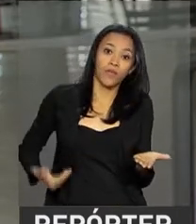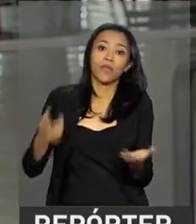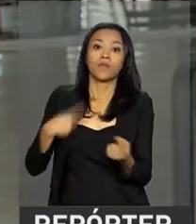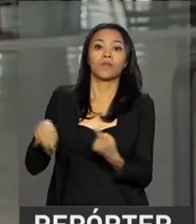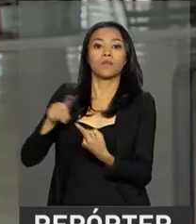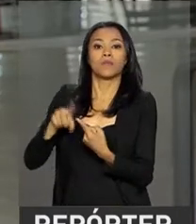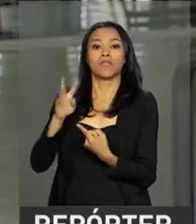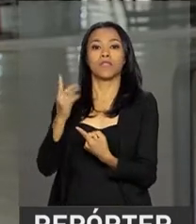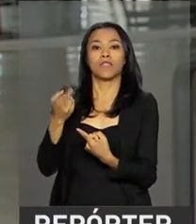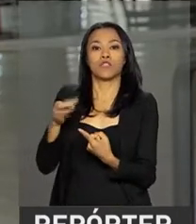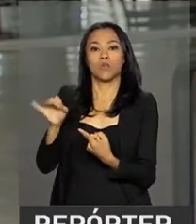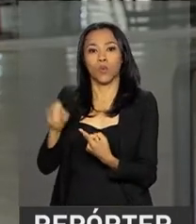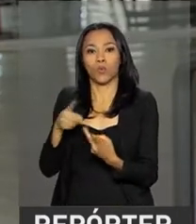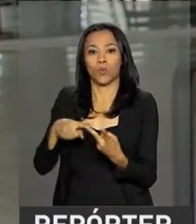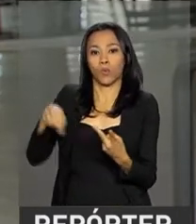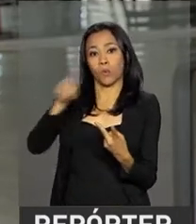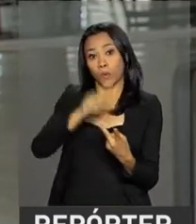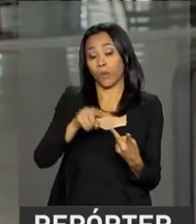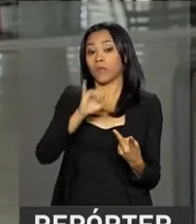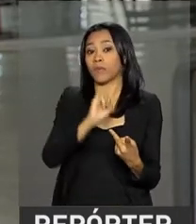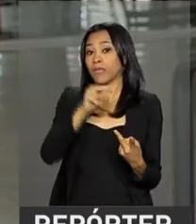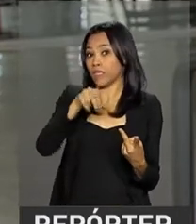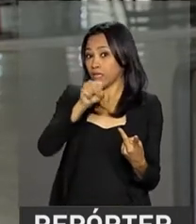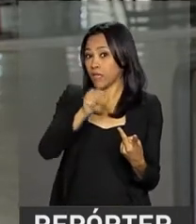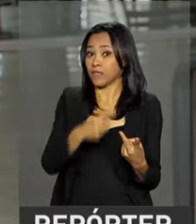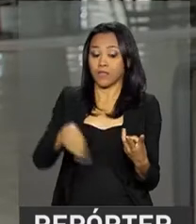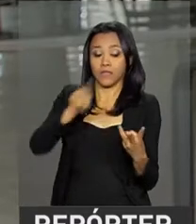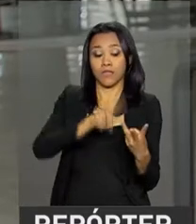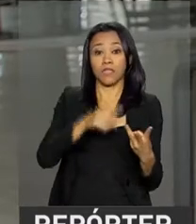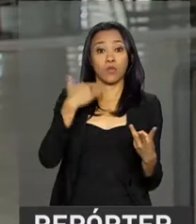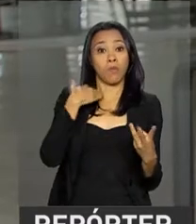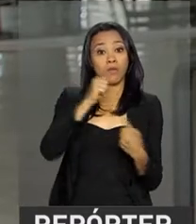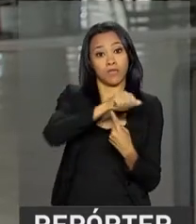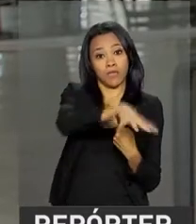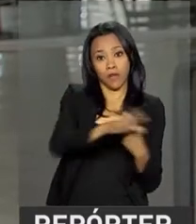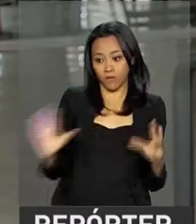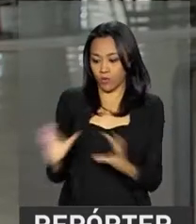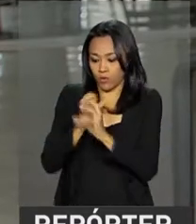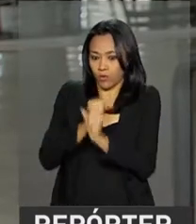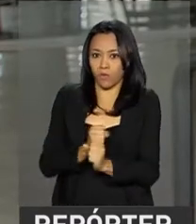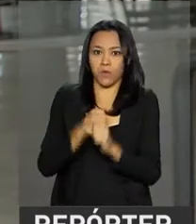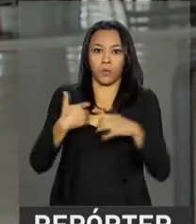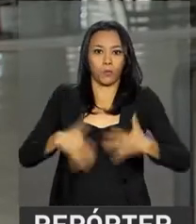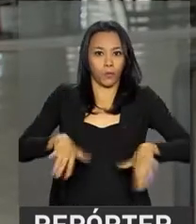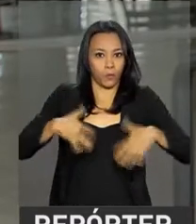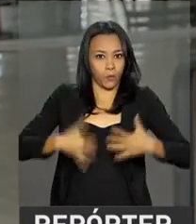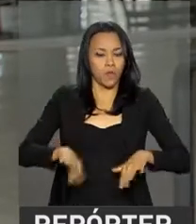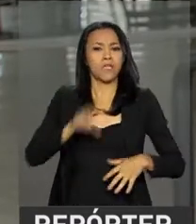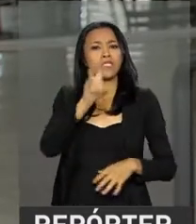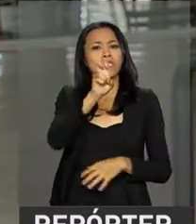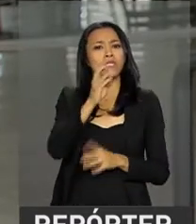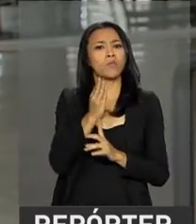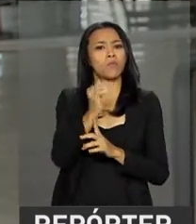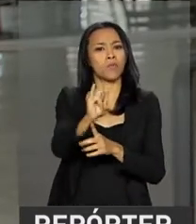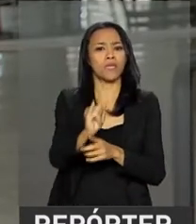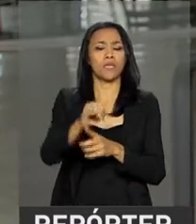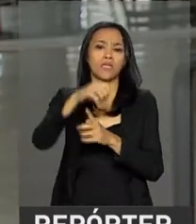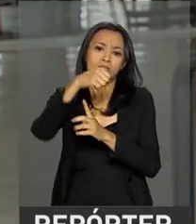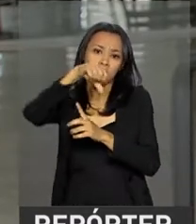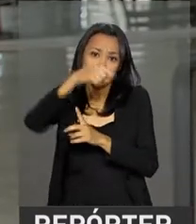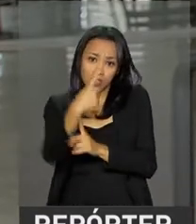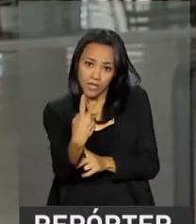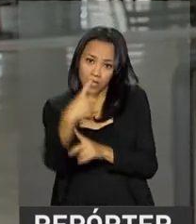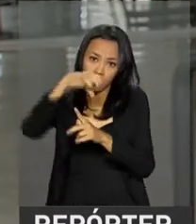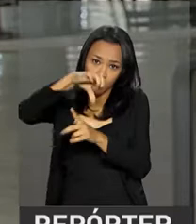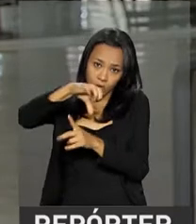Tesouro Nacional, Previdência Social e Banco Central. O superávit do mês ficou em 5 bilhões 190